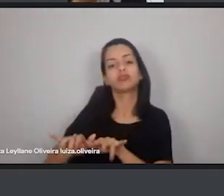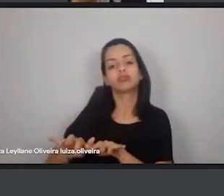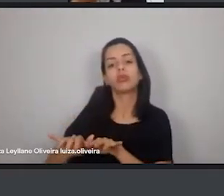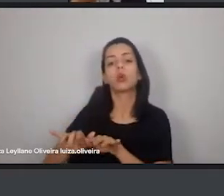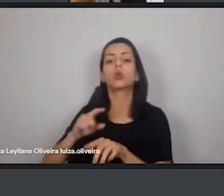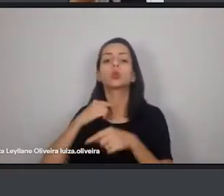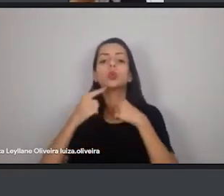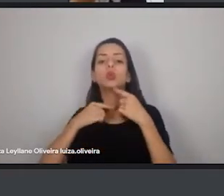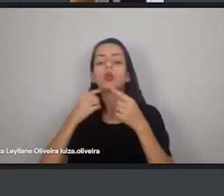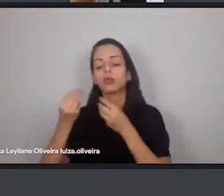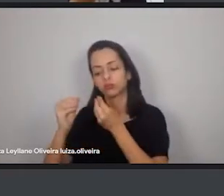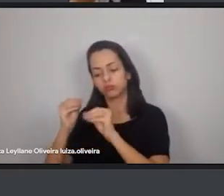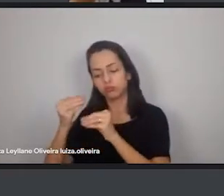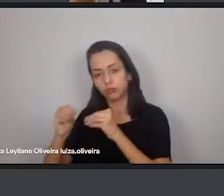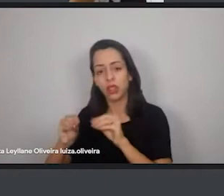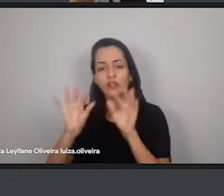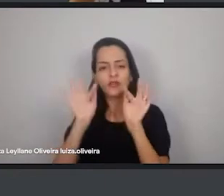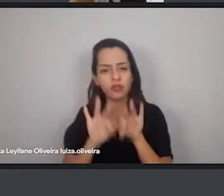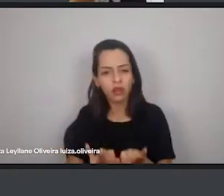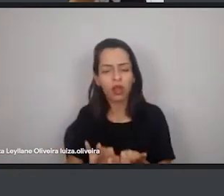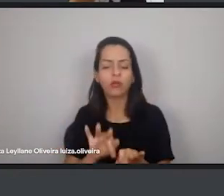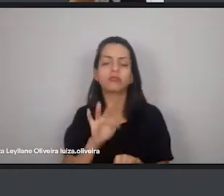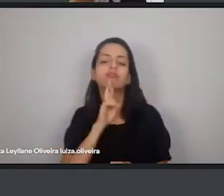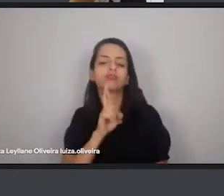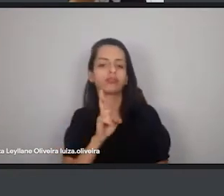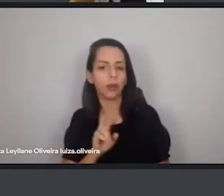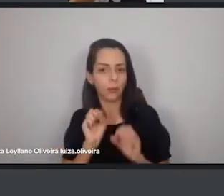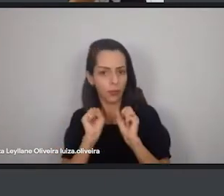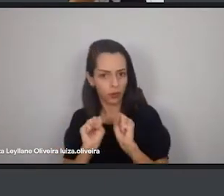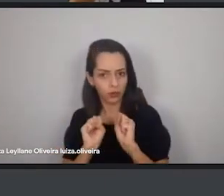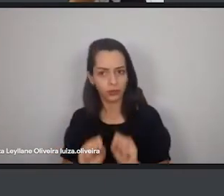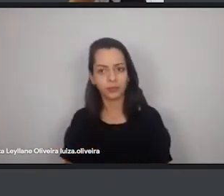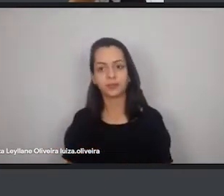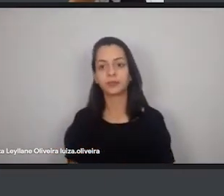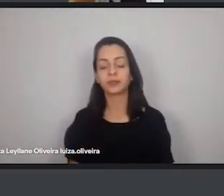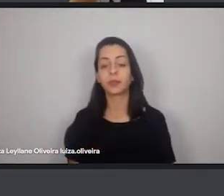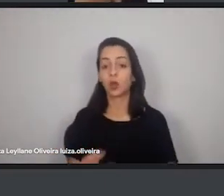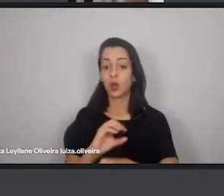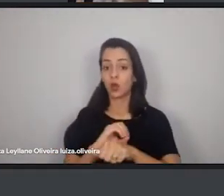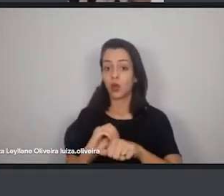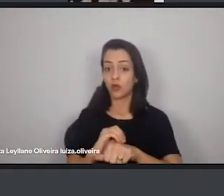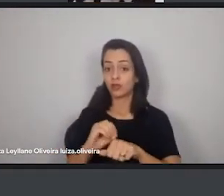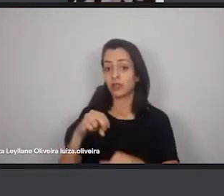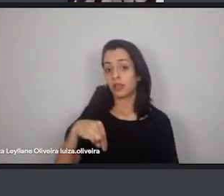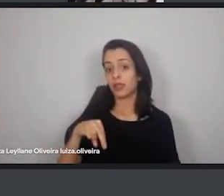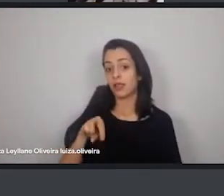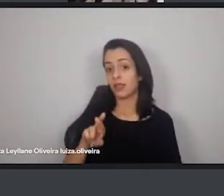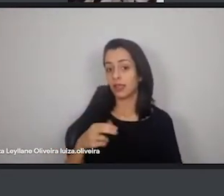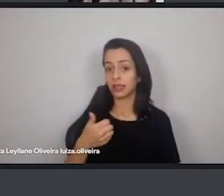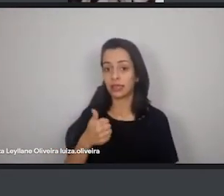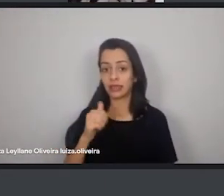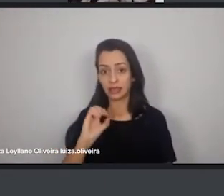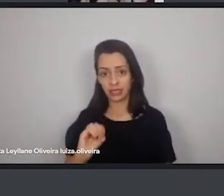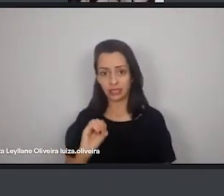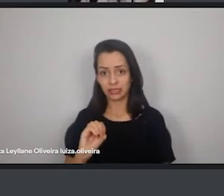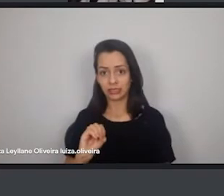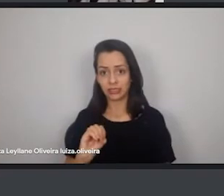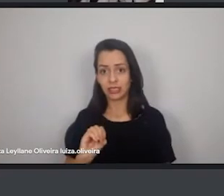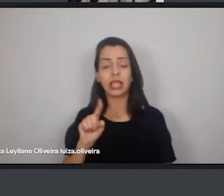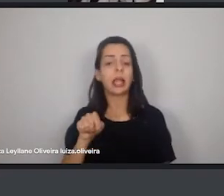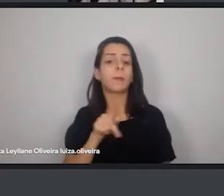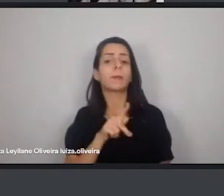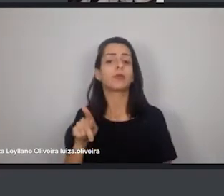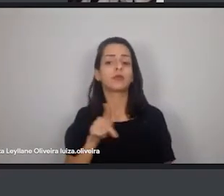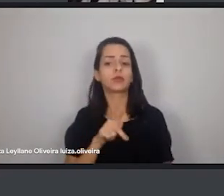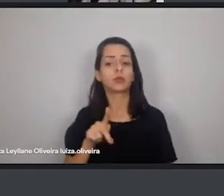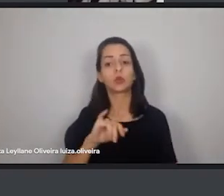do workshop. A oficina Segurança do Trabalho NR10, ela vai ser palestrada por José Ramos Alves Barroso.